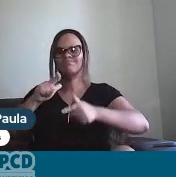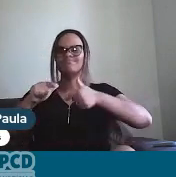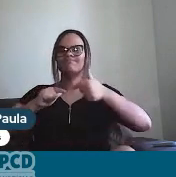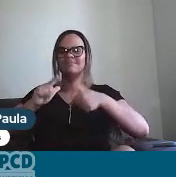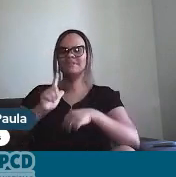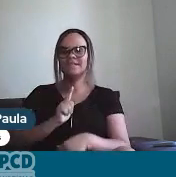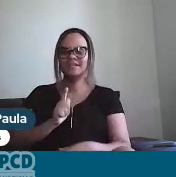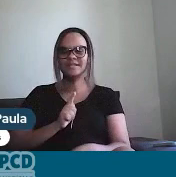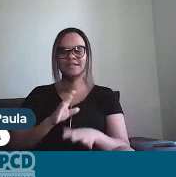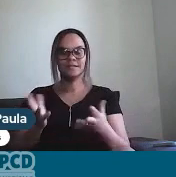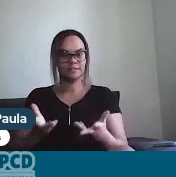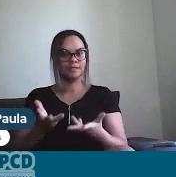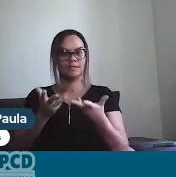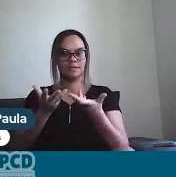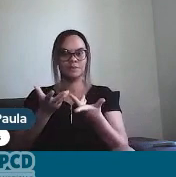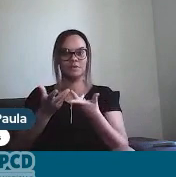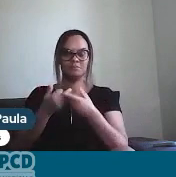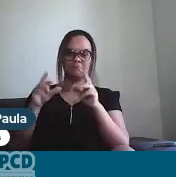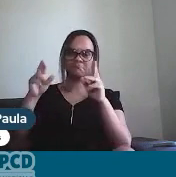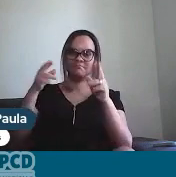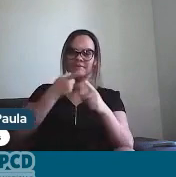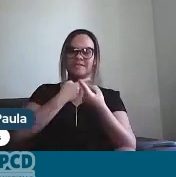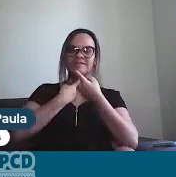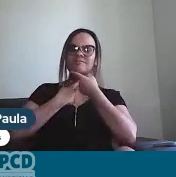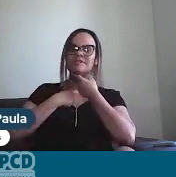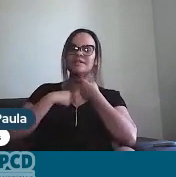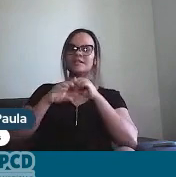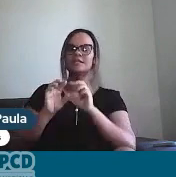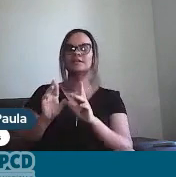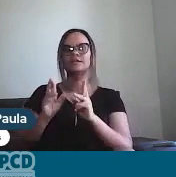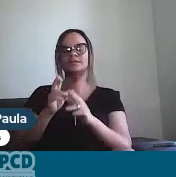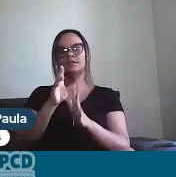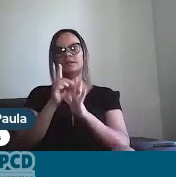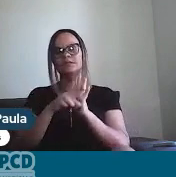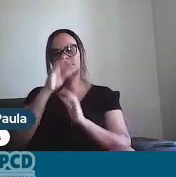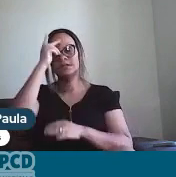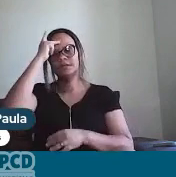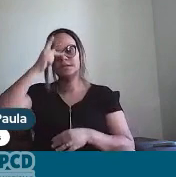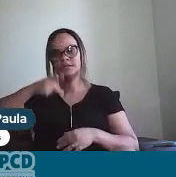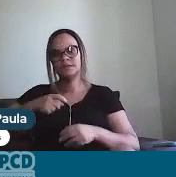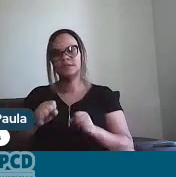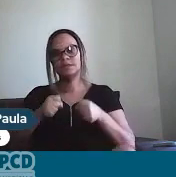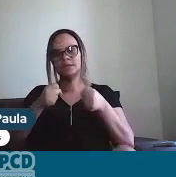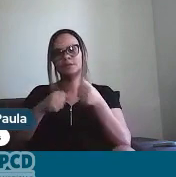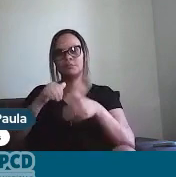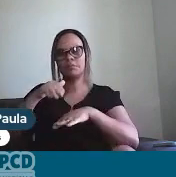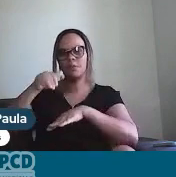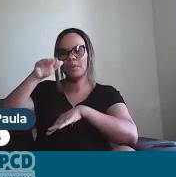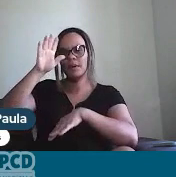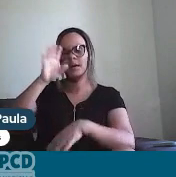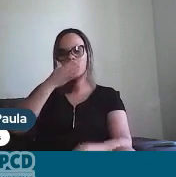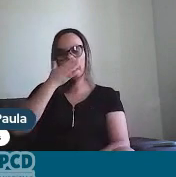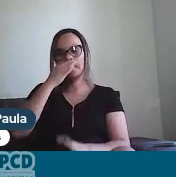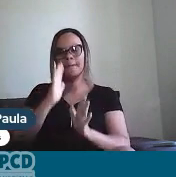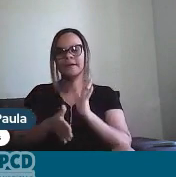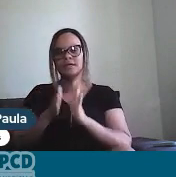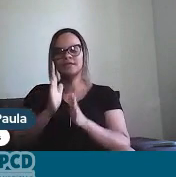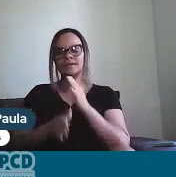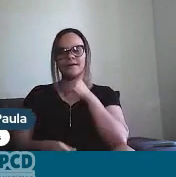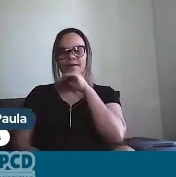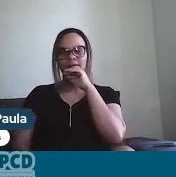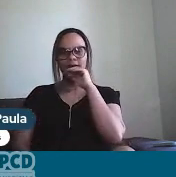que eu quero contribuir bastante, e sendo exclusivamente do Ministério dos Direitos Humanos, eu vou poder contribuir muito mais. Então, esse processo já está correndo,